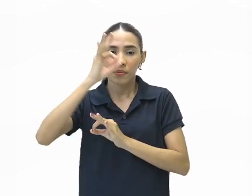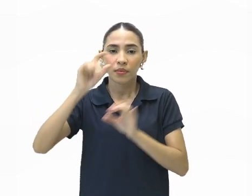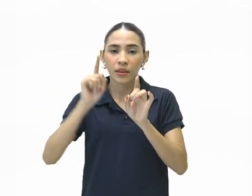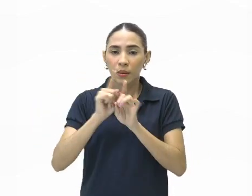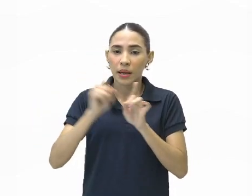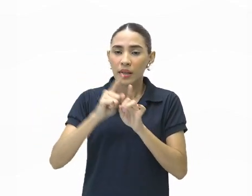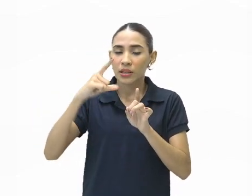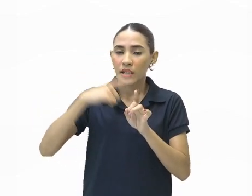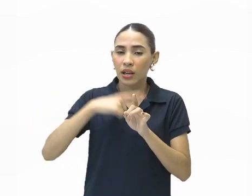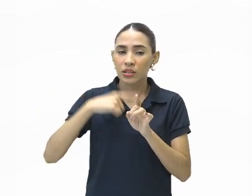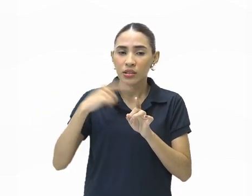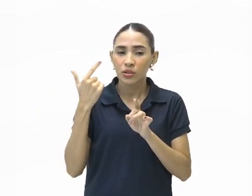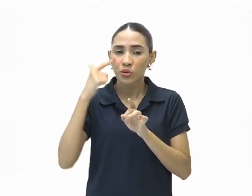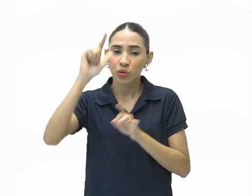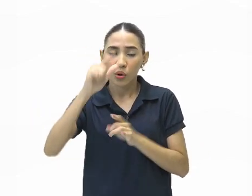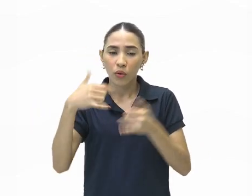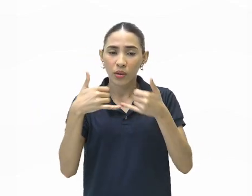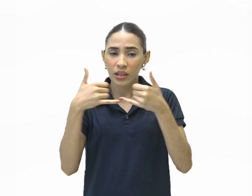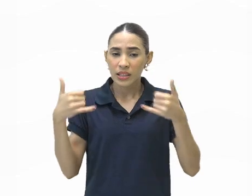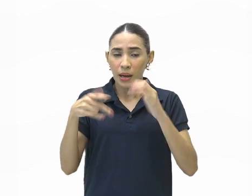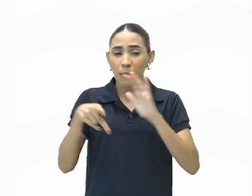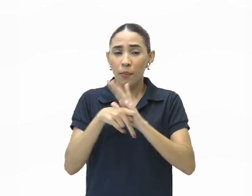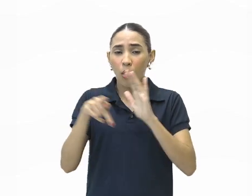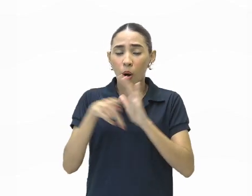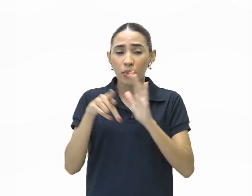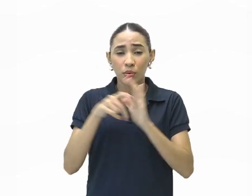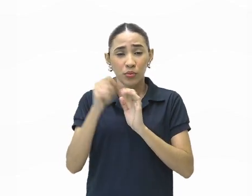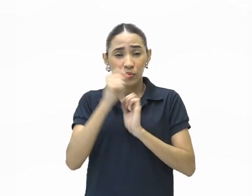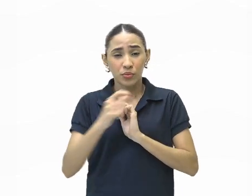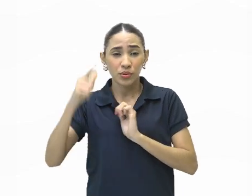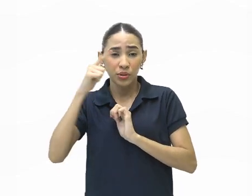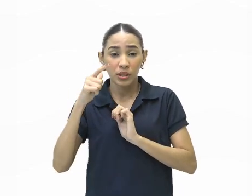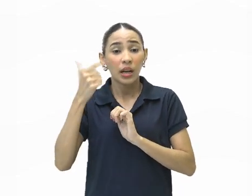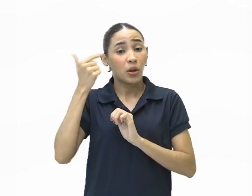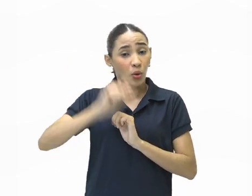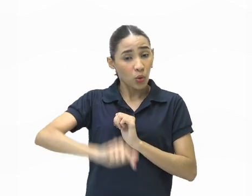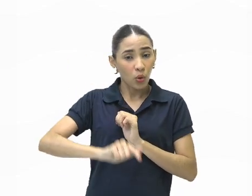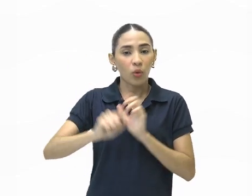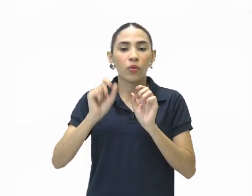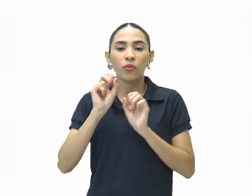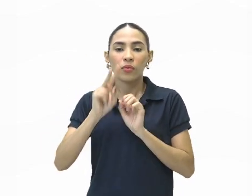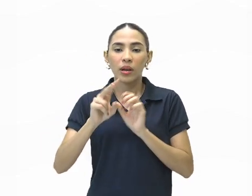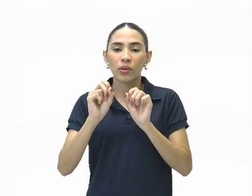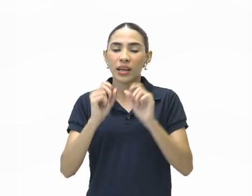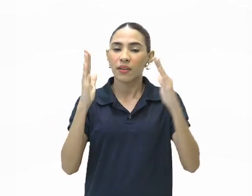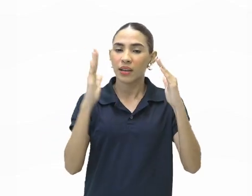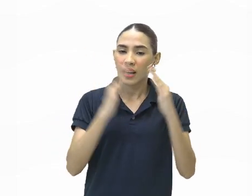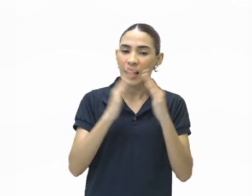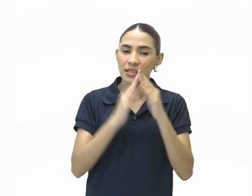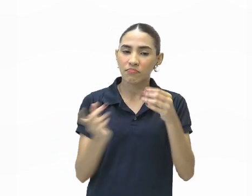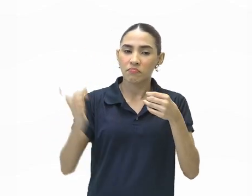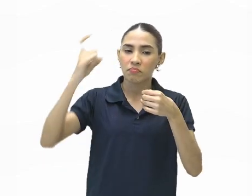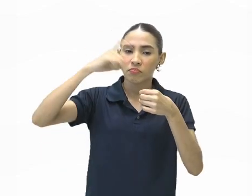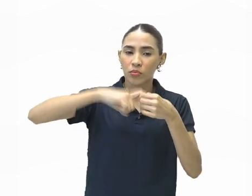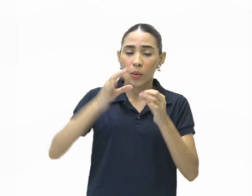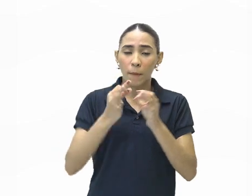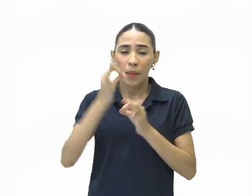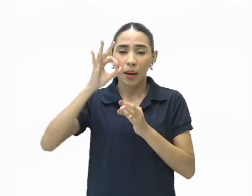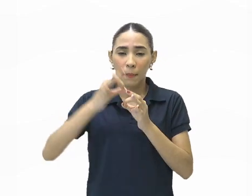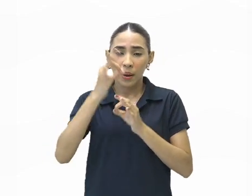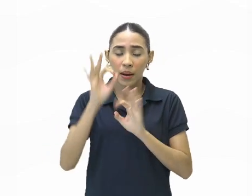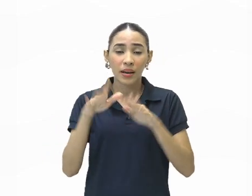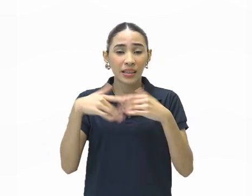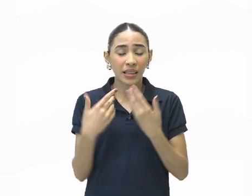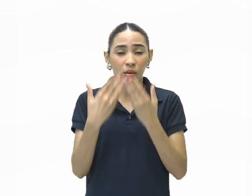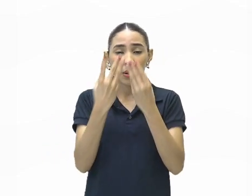manhã repetiu na linha do horizonte. A moça novamente vê-se em sua pequena casa tecendo a manhã no horizonte. Então ela